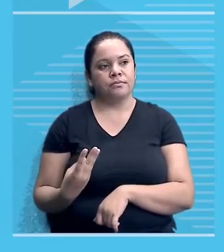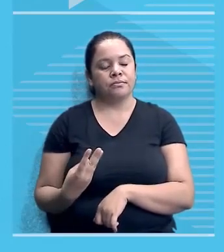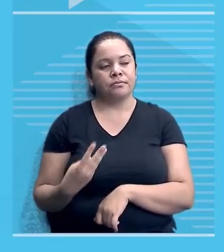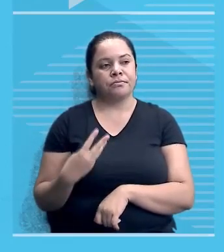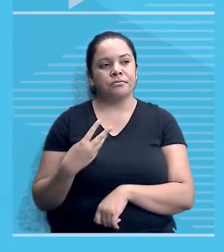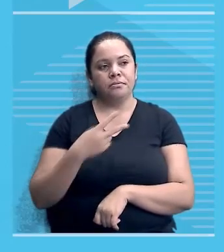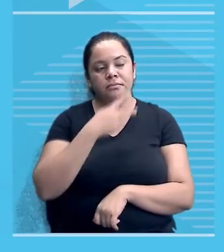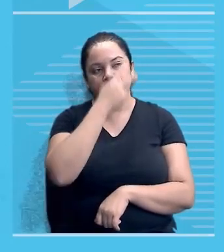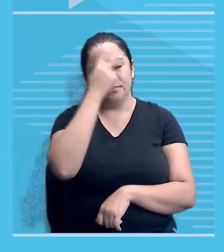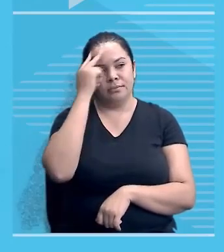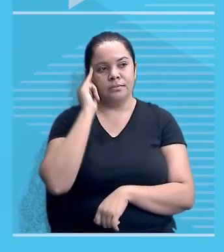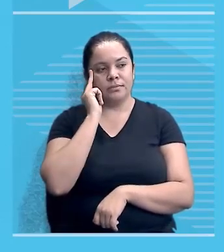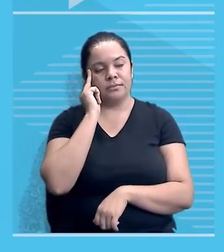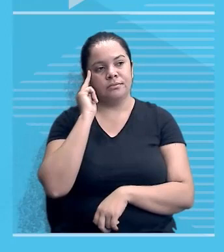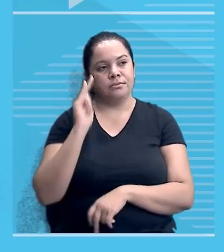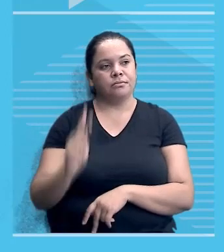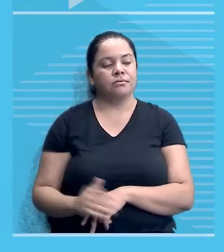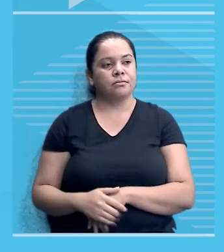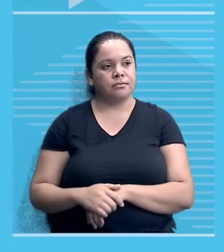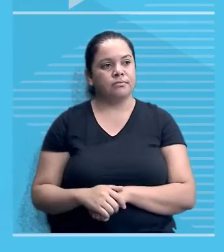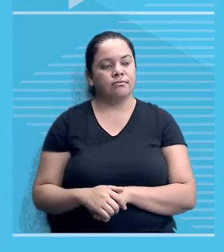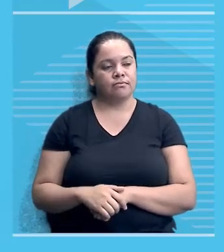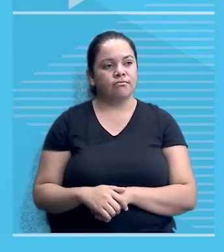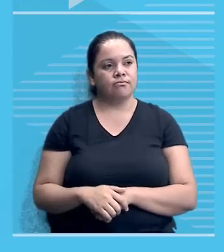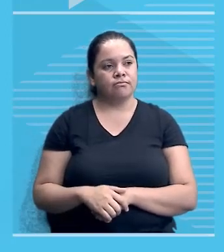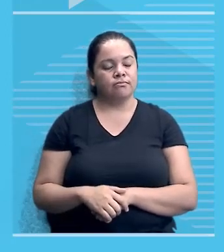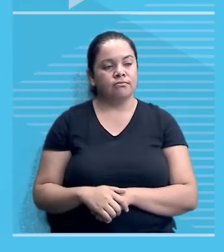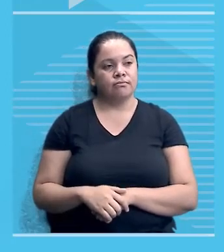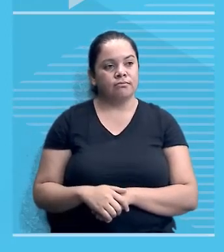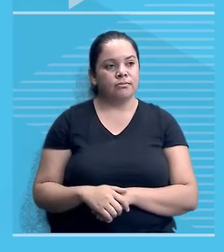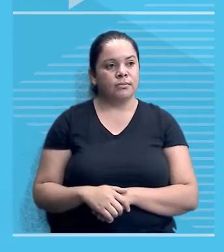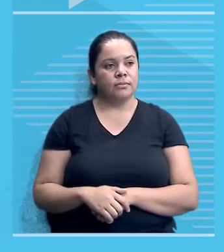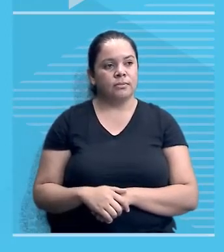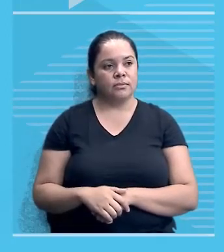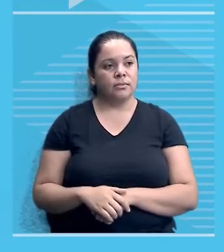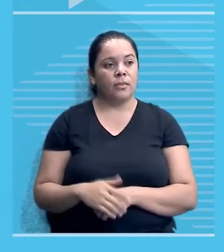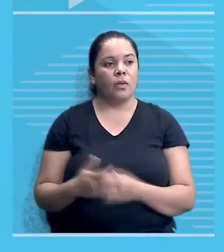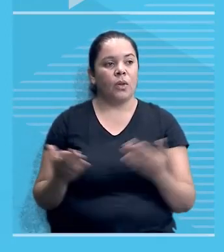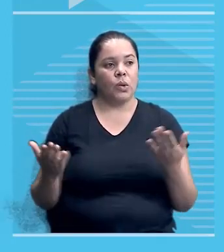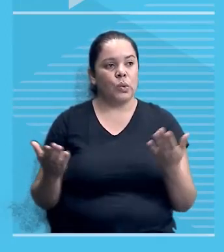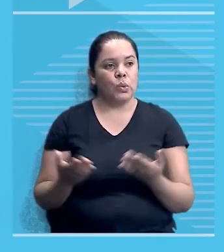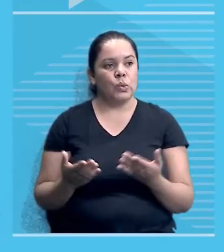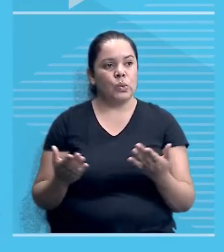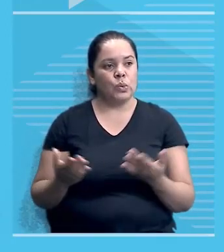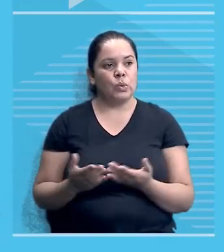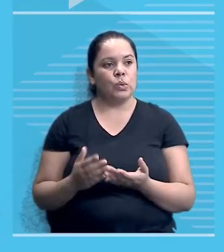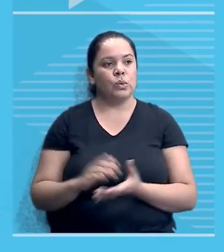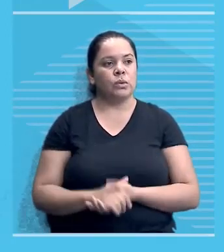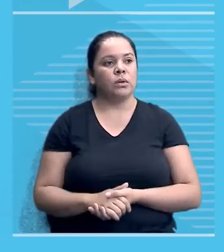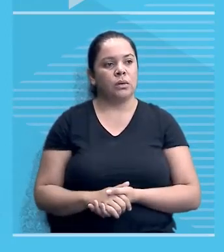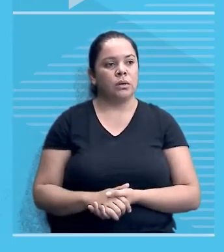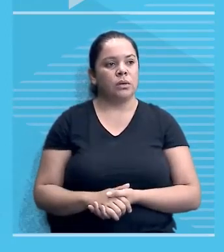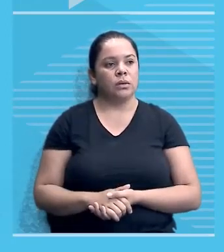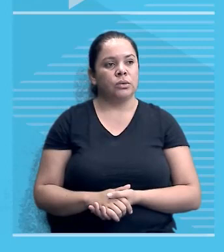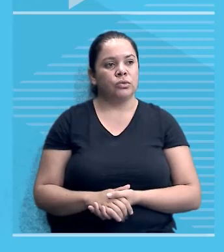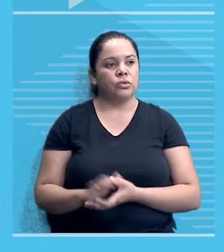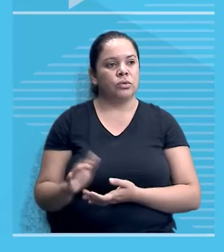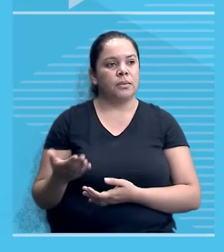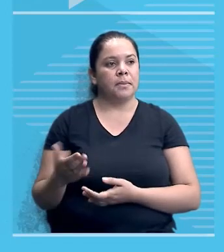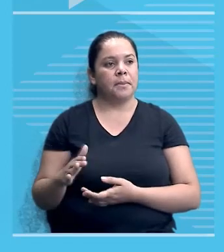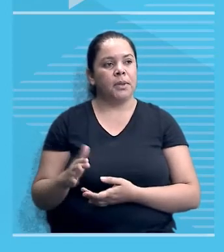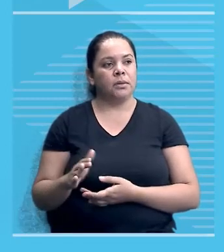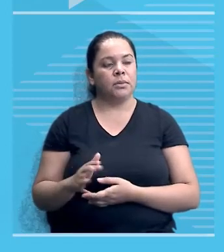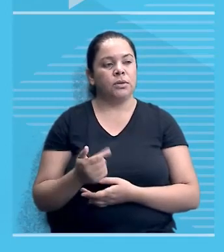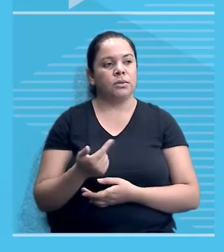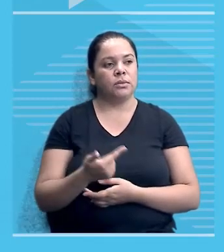estão observando aí né na imagem atualmente nossa população chega em torno de 215 milhões de